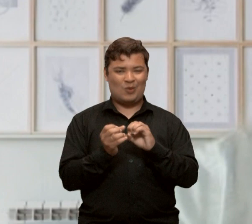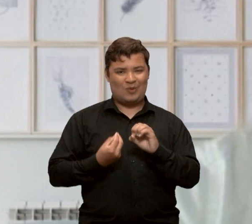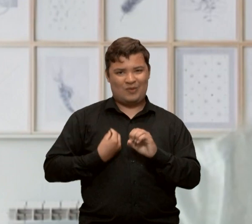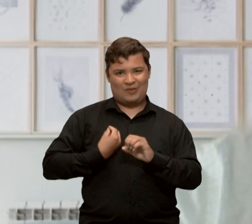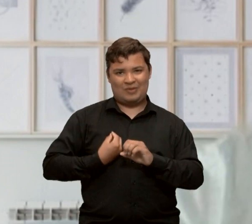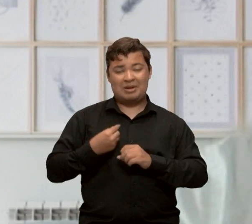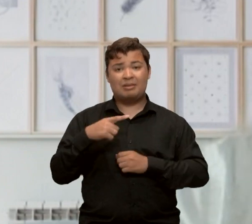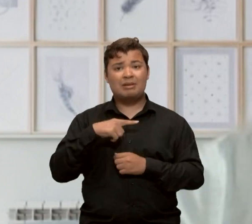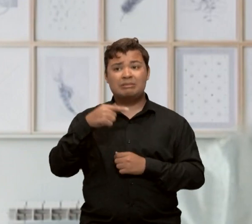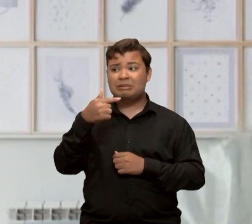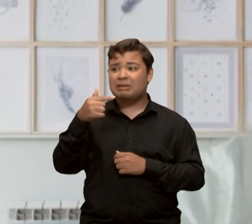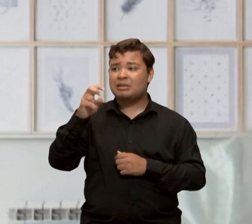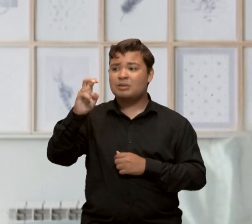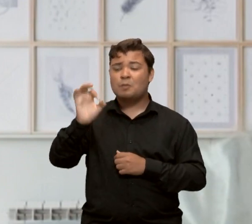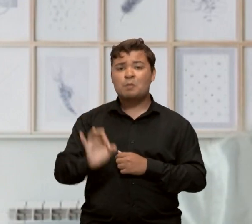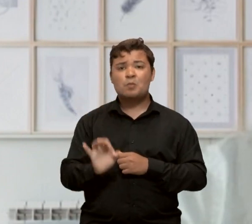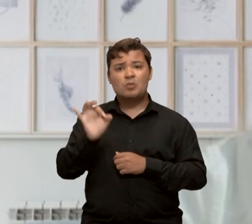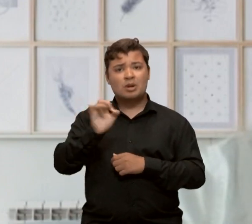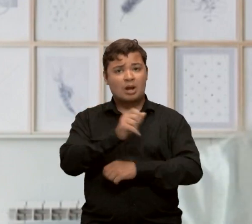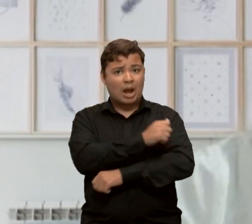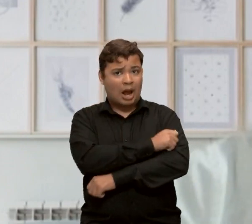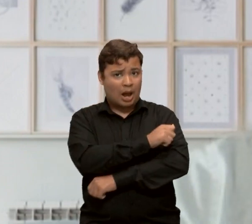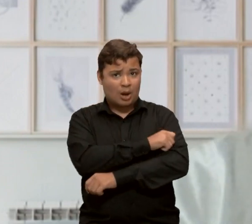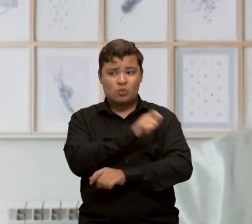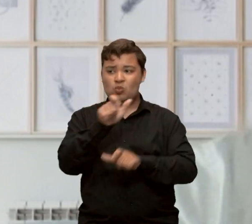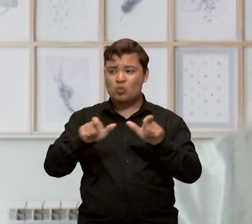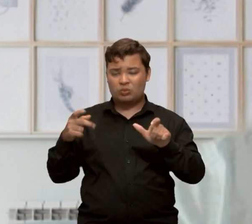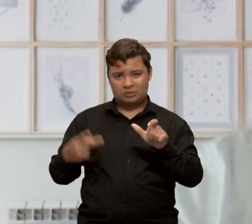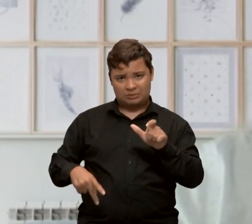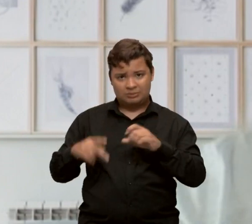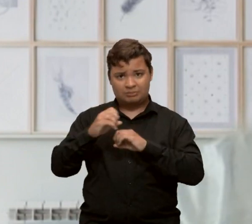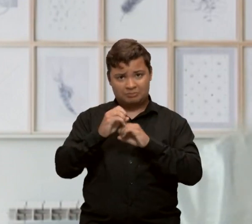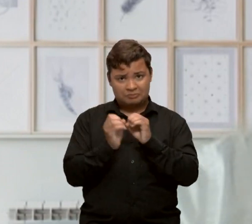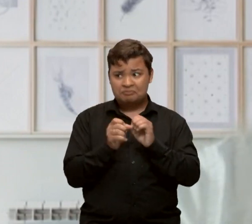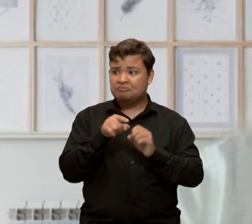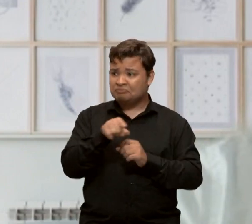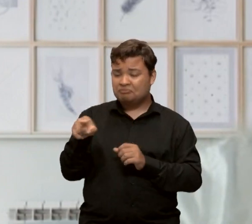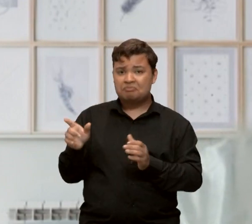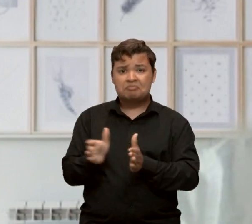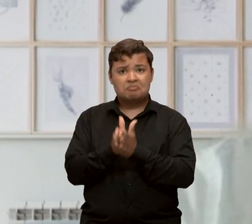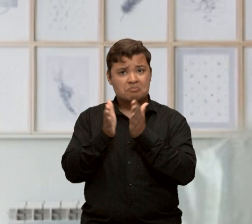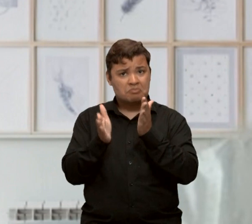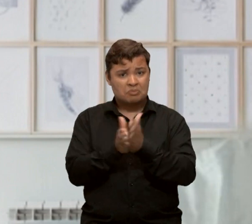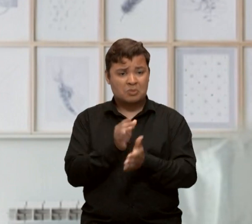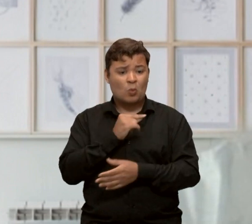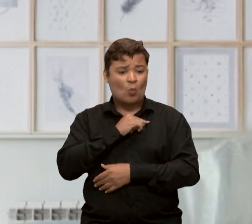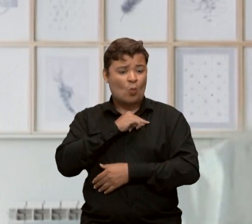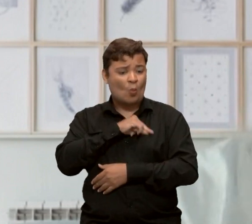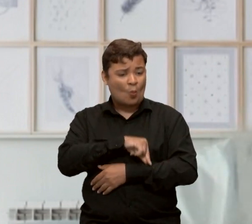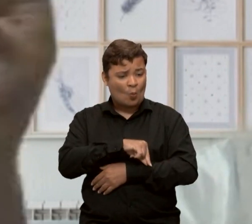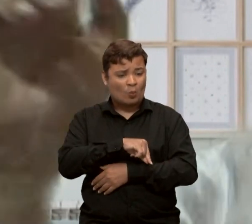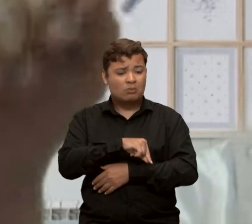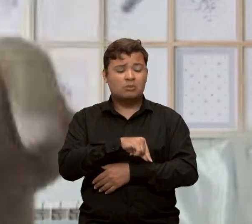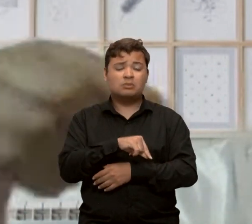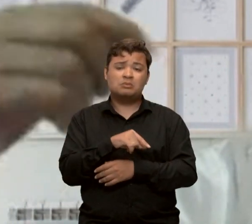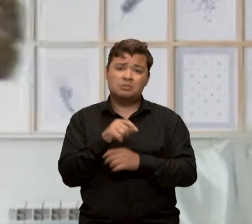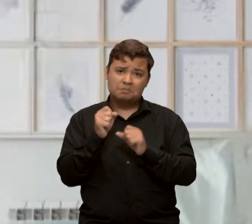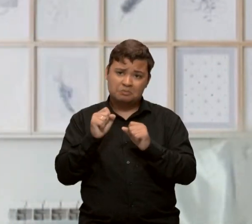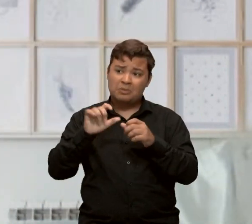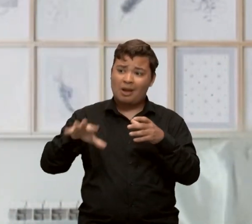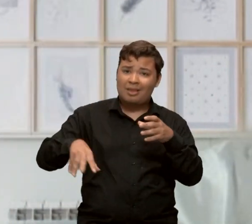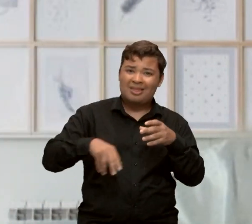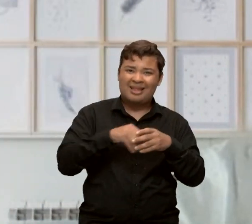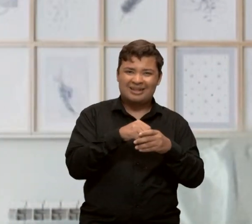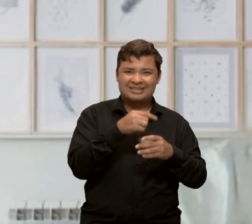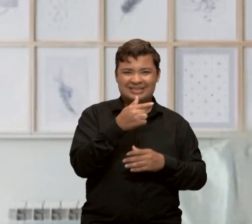Aproximadamente 75% dos estudantes da UFG são de baixa renda. Então, é provável que eles estejam dentro daqueles 78%